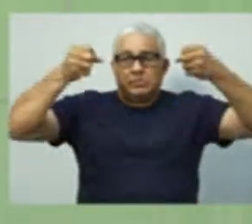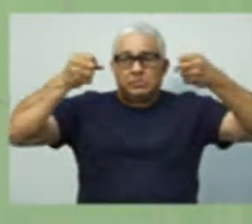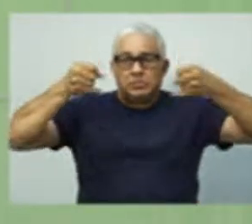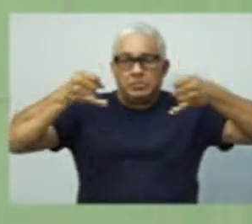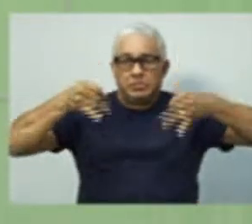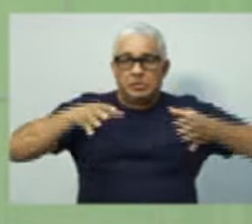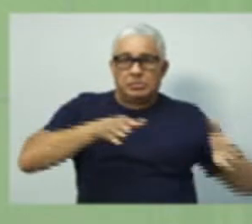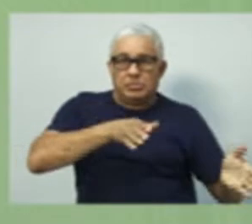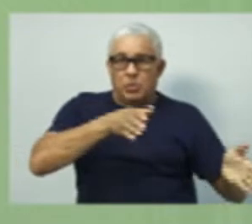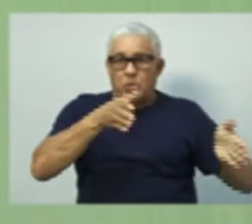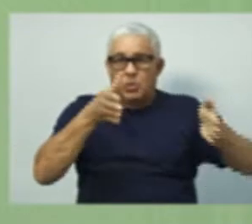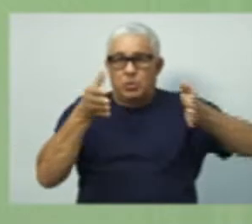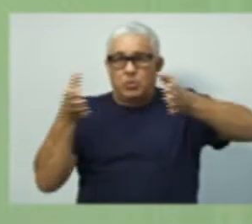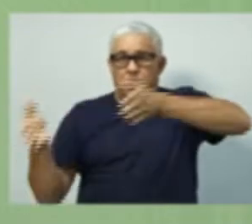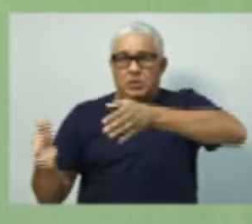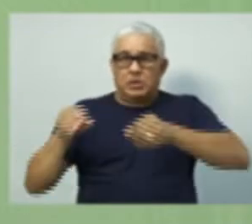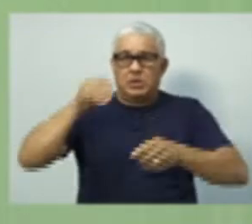orçamentária.